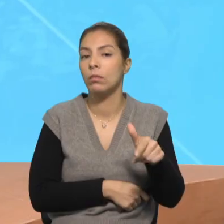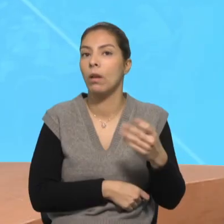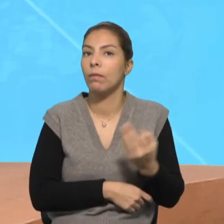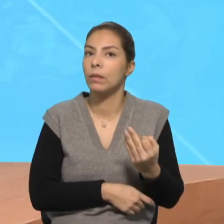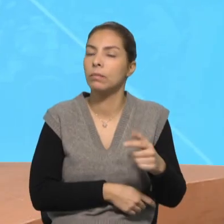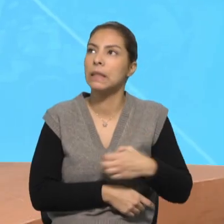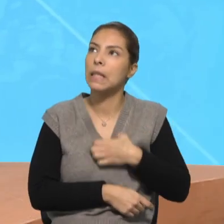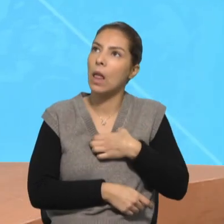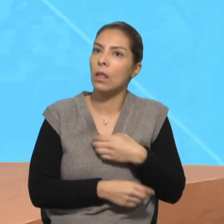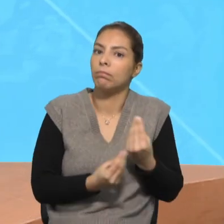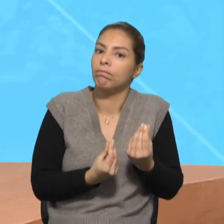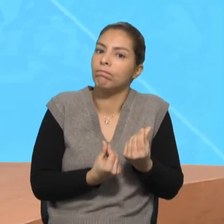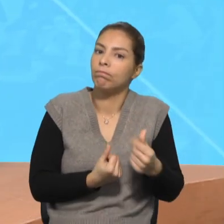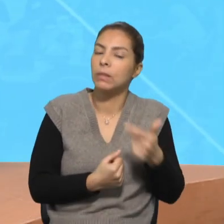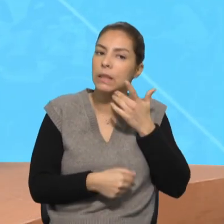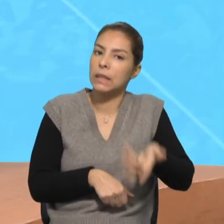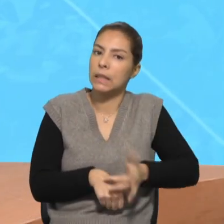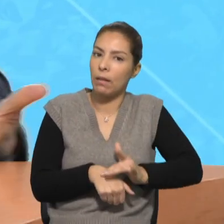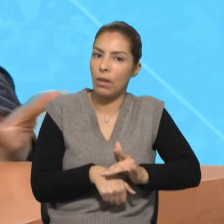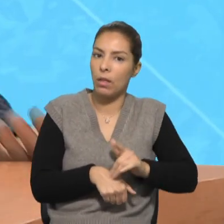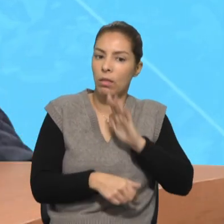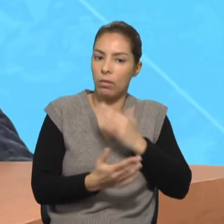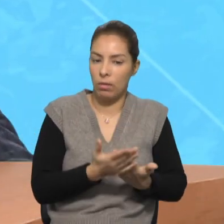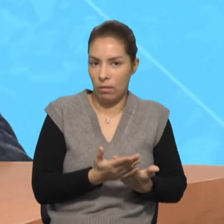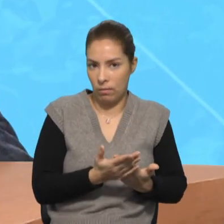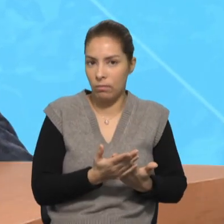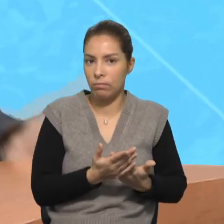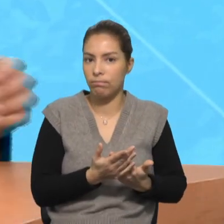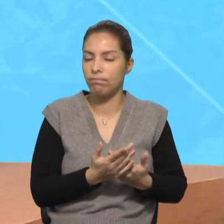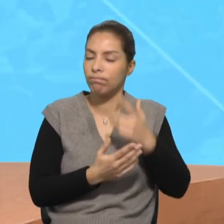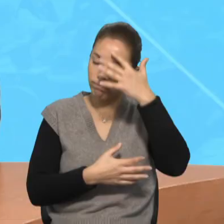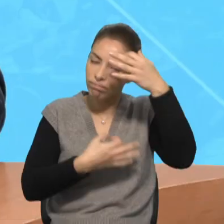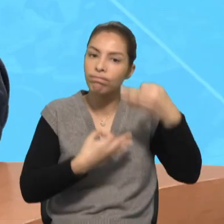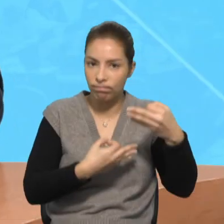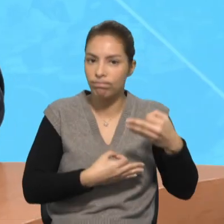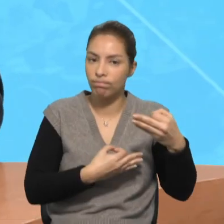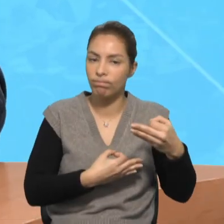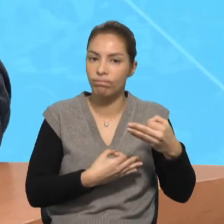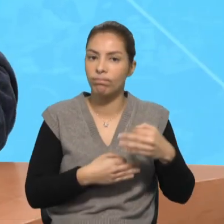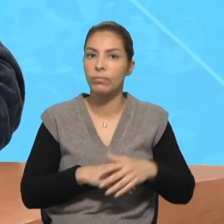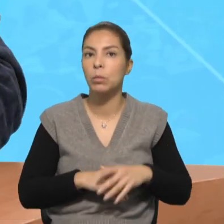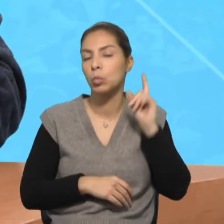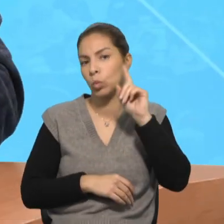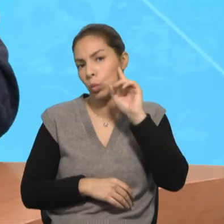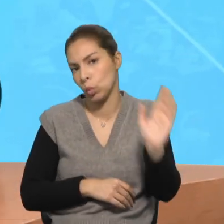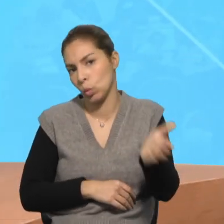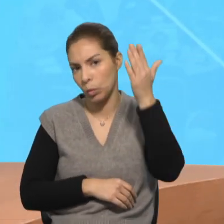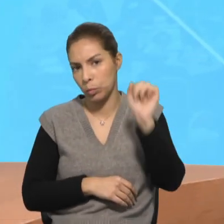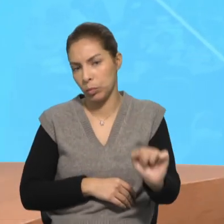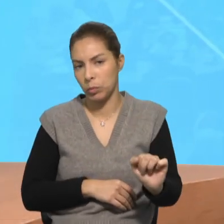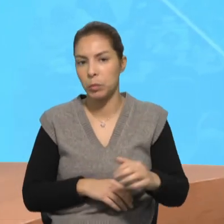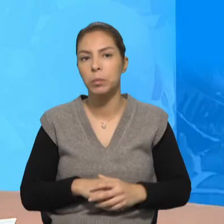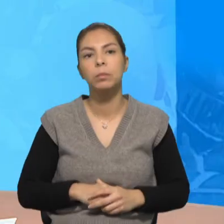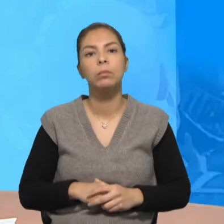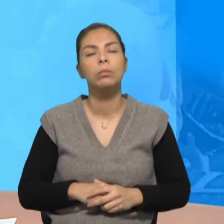viver isso a partir da sua sensibilidade, louva aquele que está nas origens. Ou seja, a fonte da vida, a fonte da criação. E